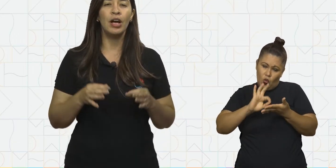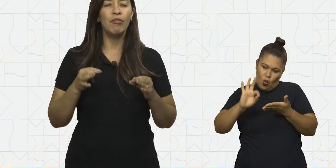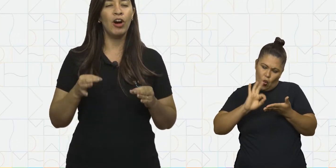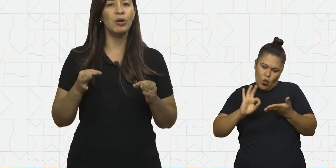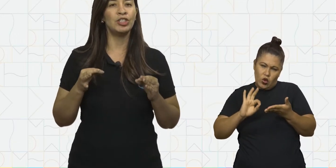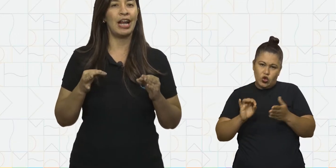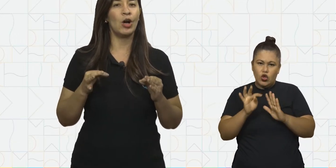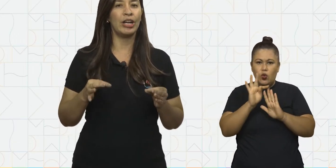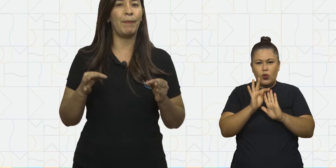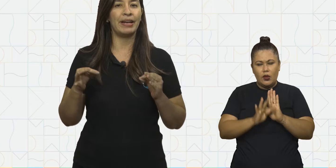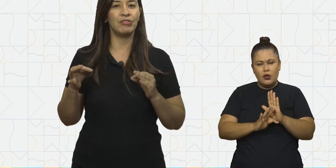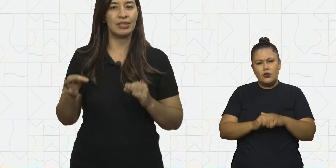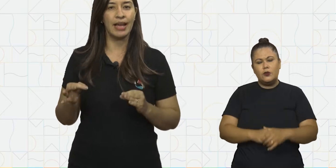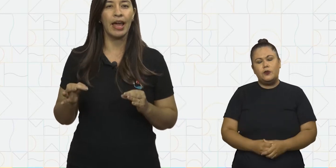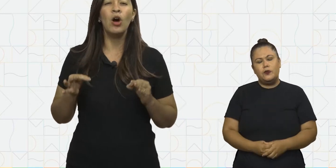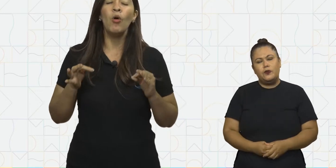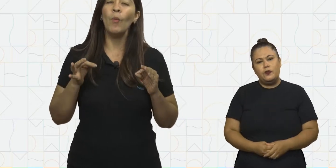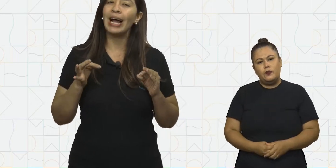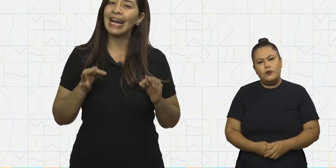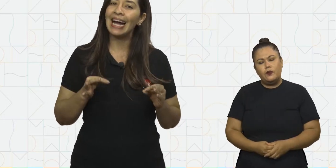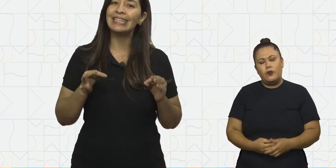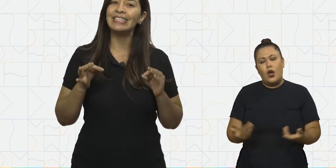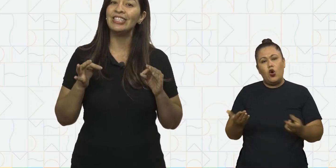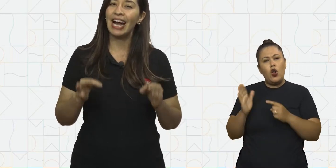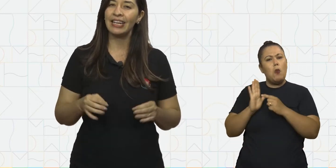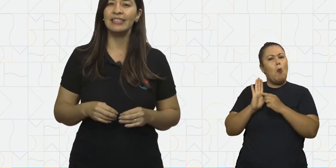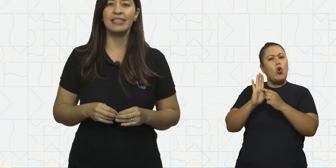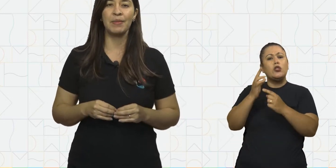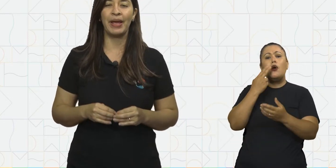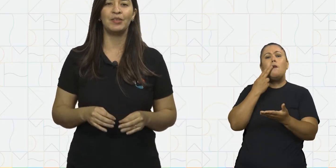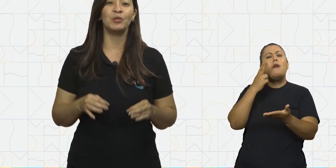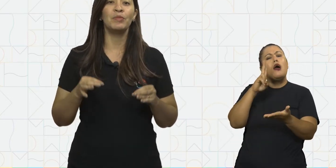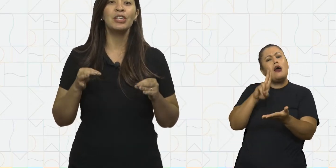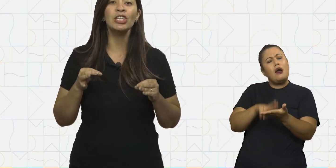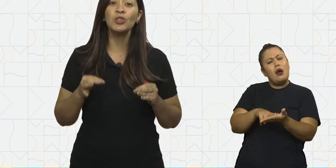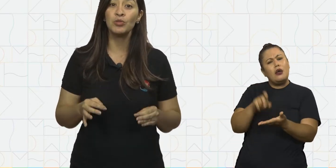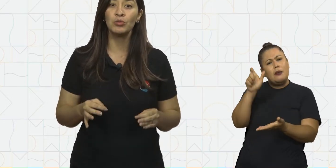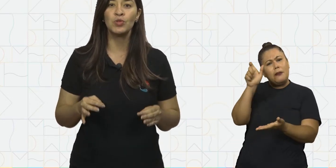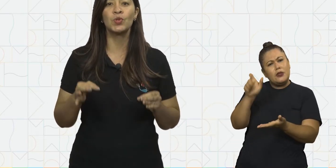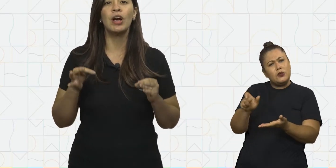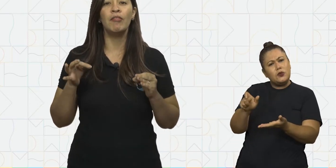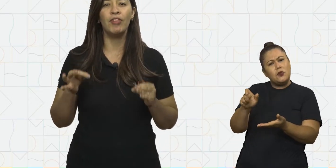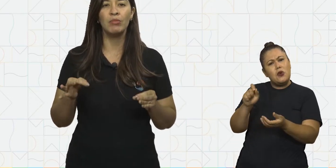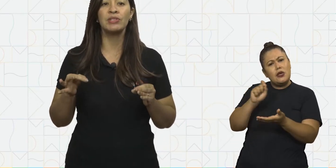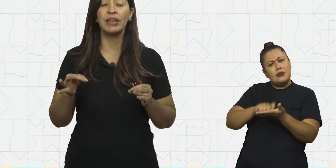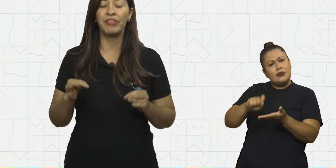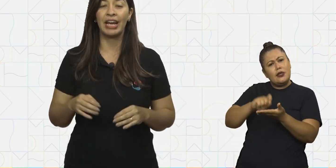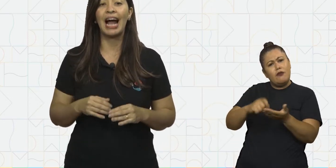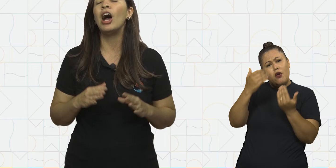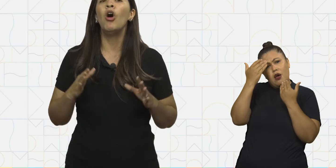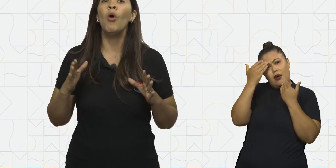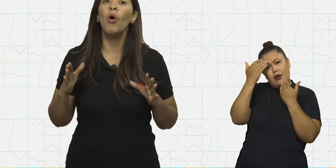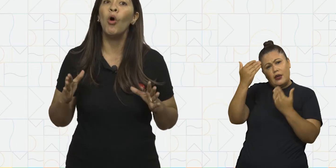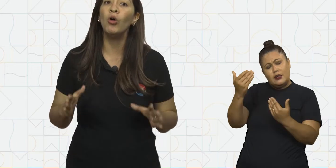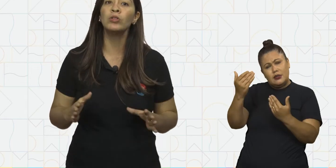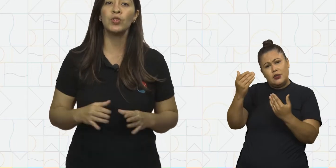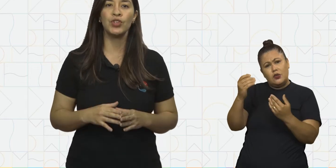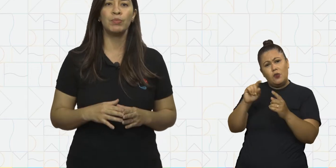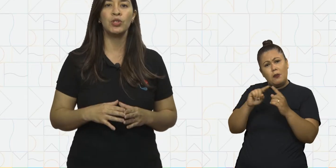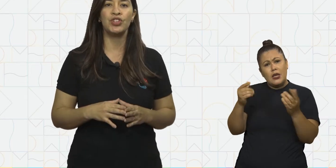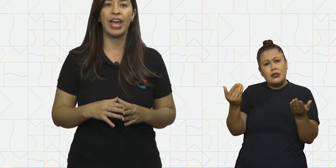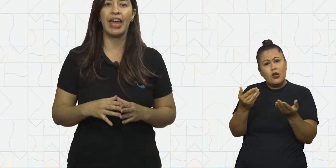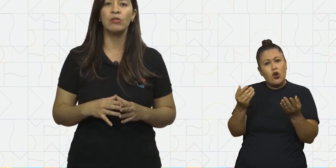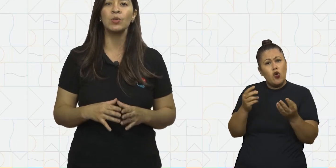texto. Vou mostrar agora para você uma carta de agradecimento e juntos vamos verificar